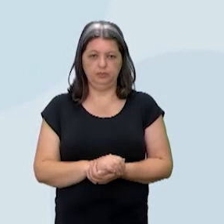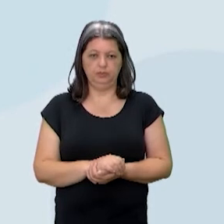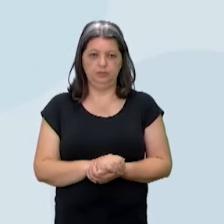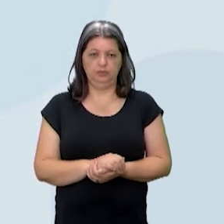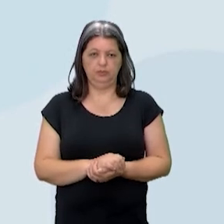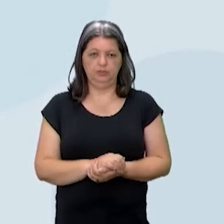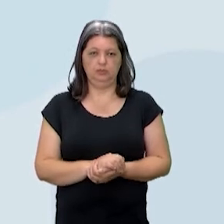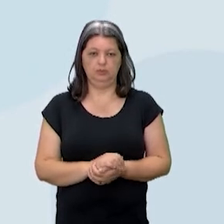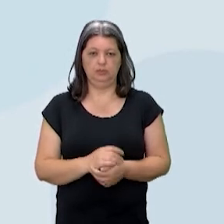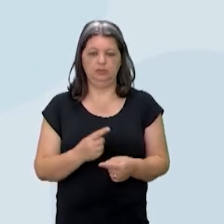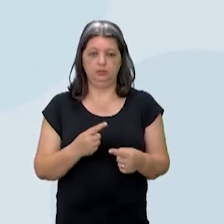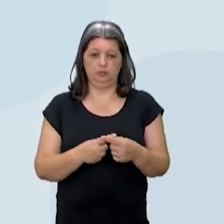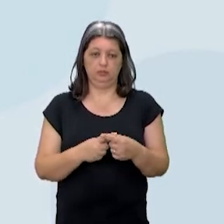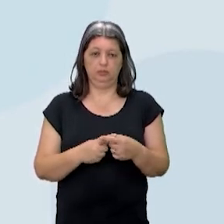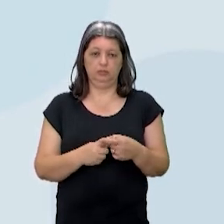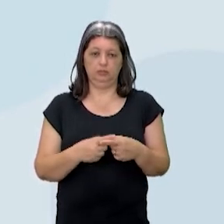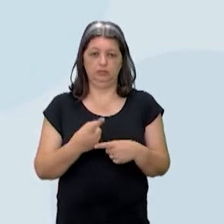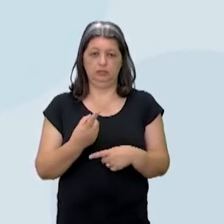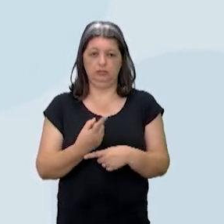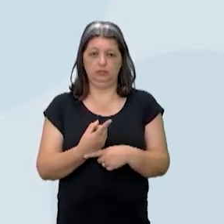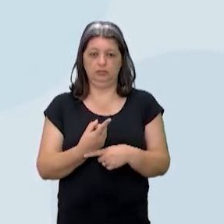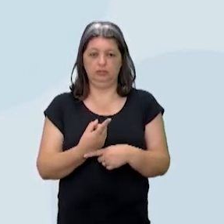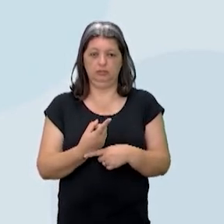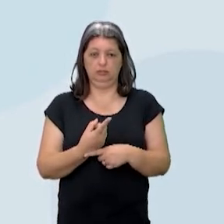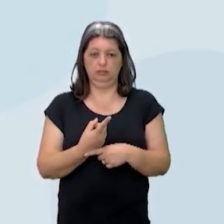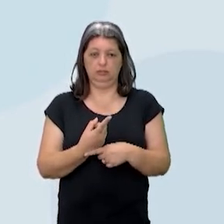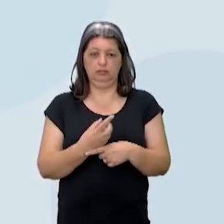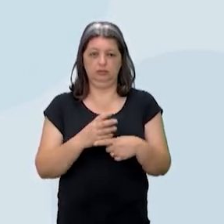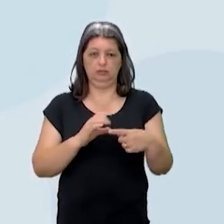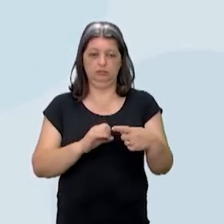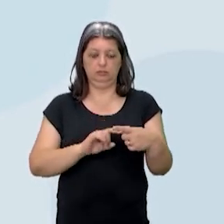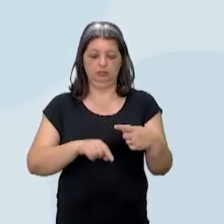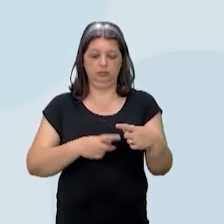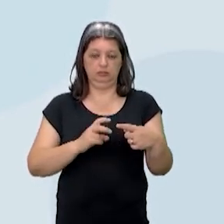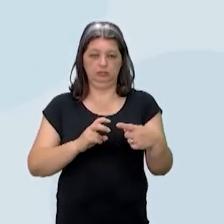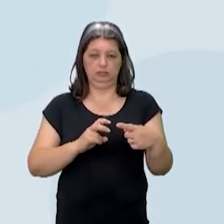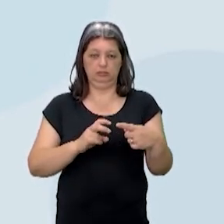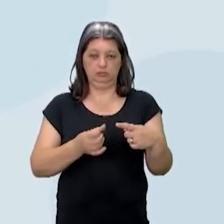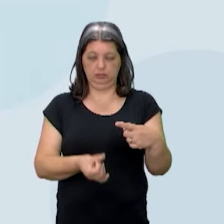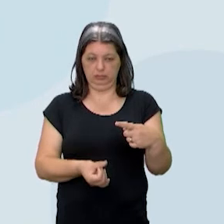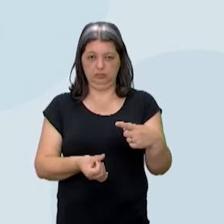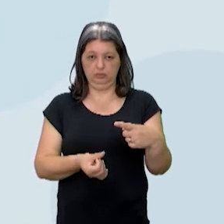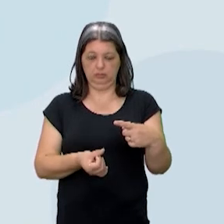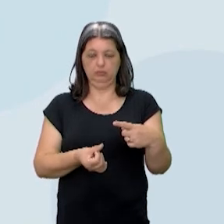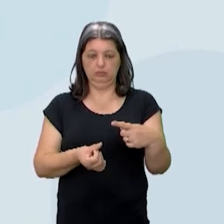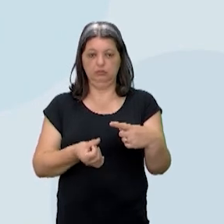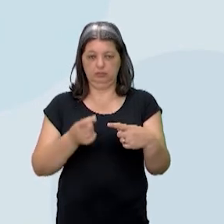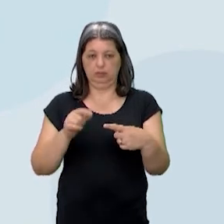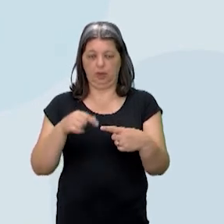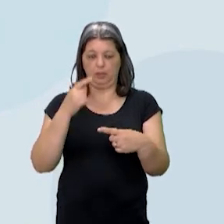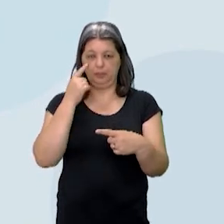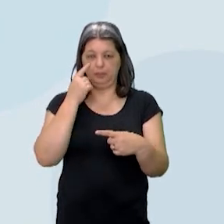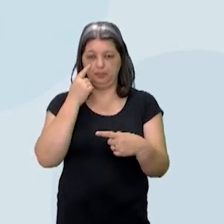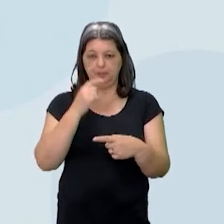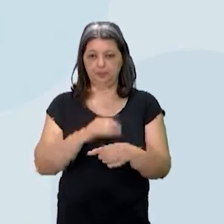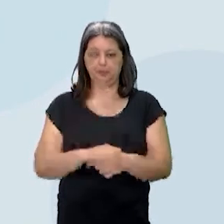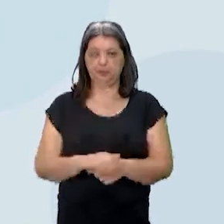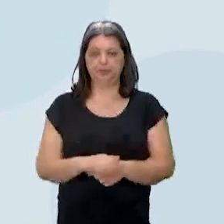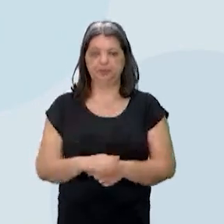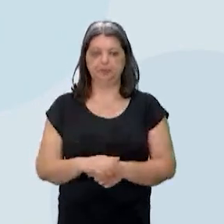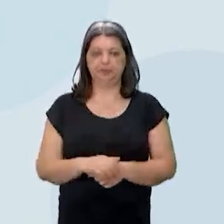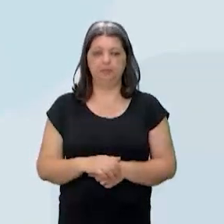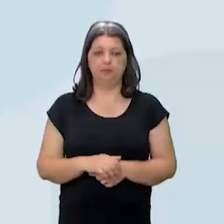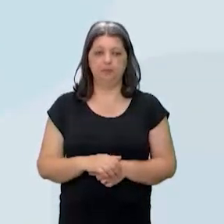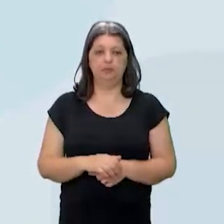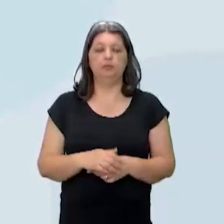custa 56 centavos, a gente pode representar por essa razãozinha aqui, ó. Um está para 56